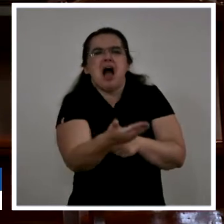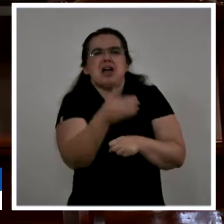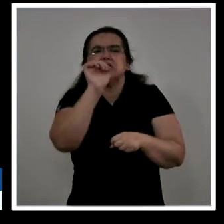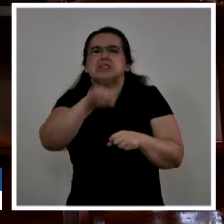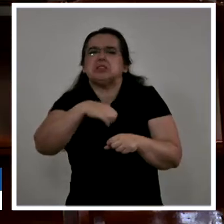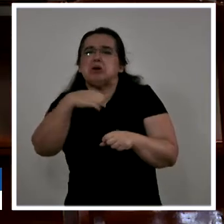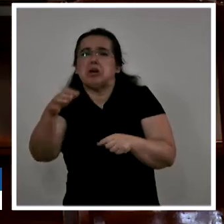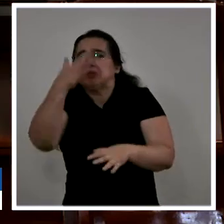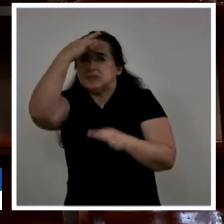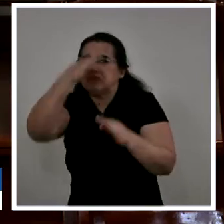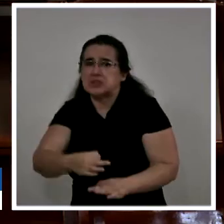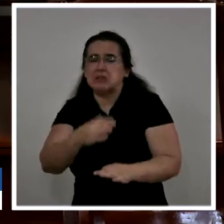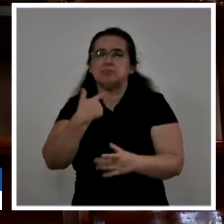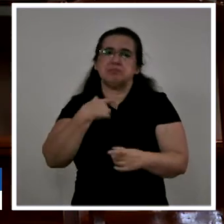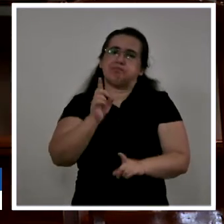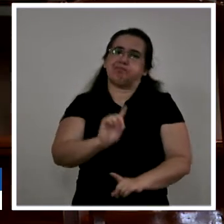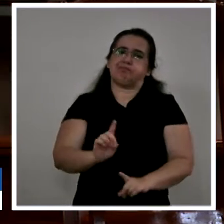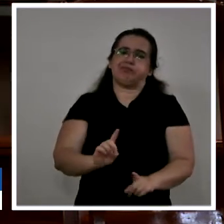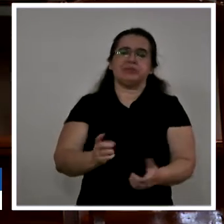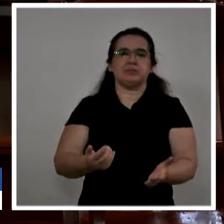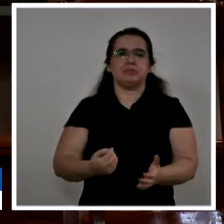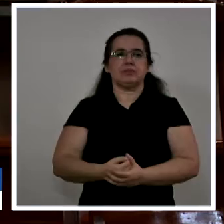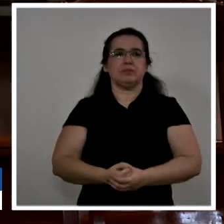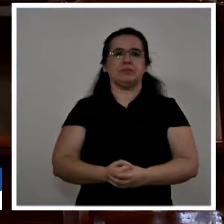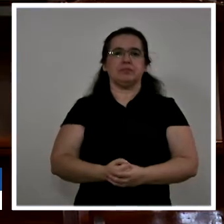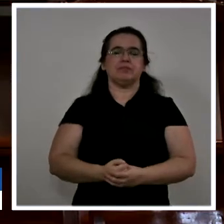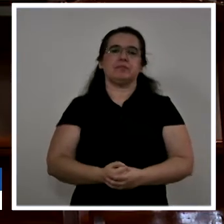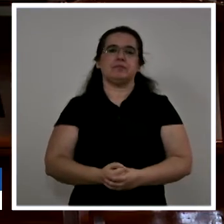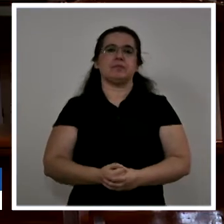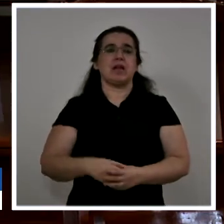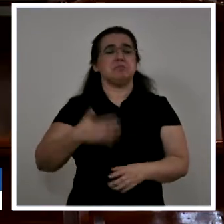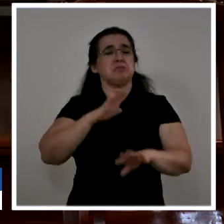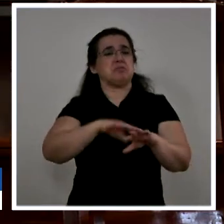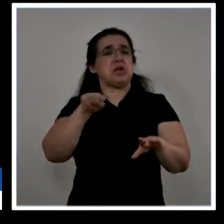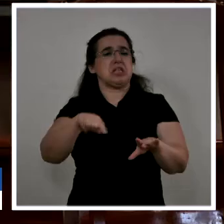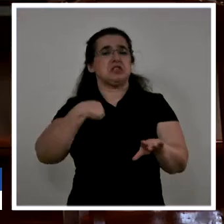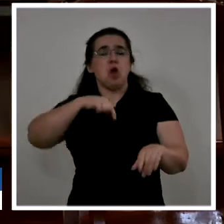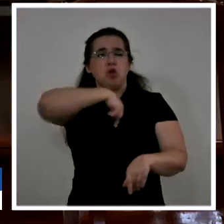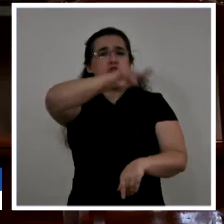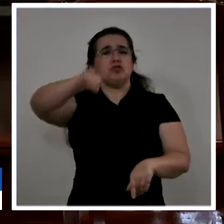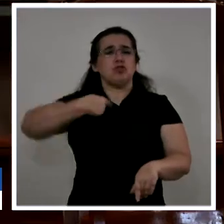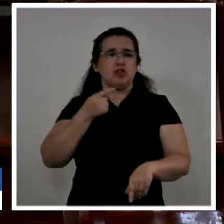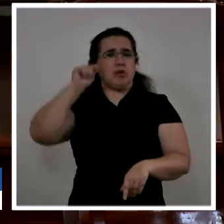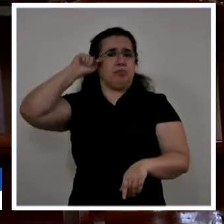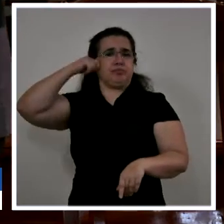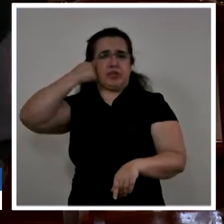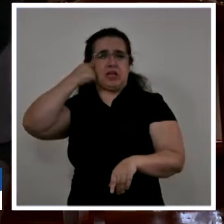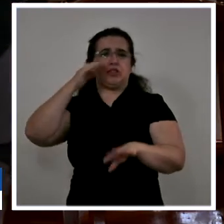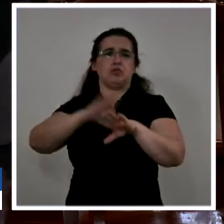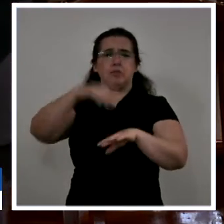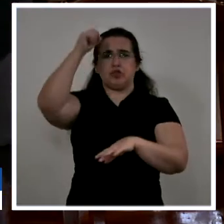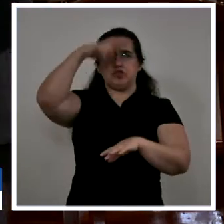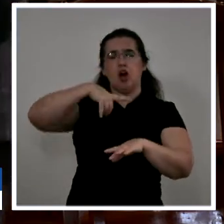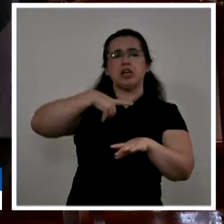determinística. So again, we're not victims of our genetic history. E portanto, não somos vítimas da nossa história